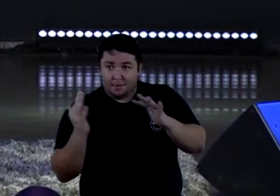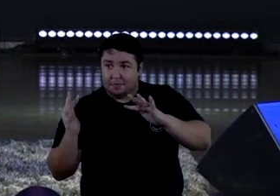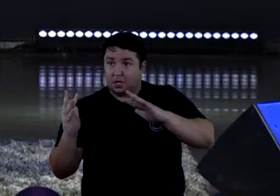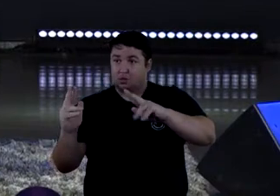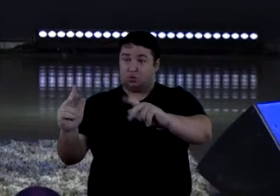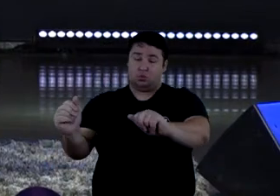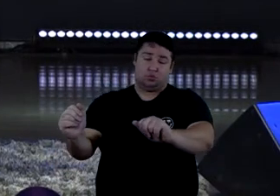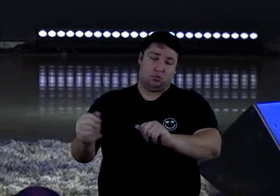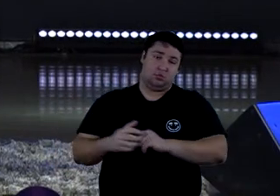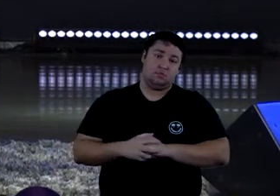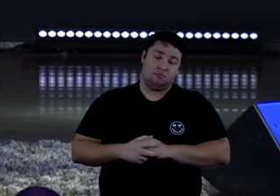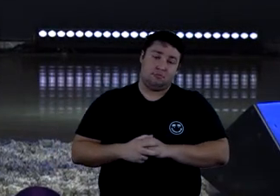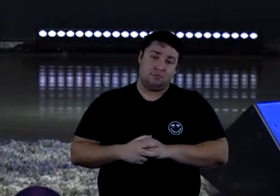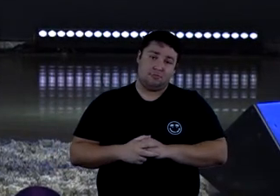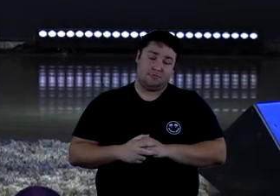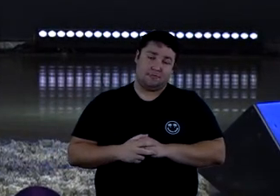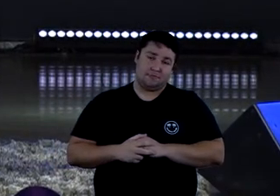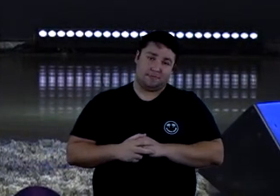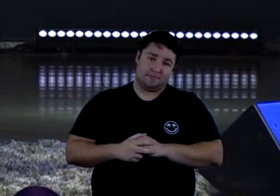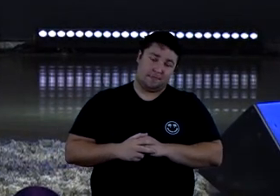todos.